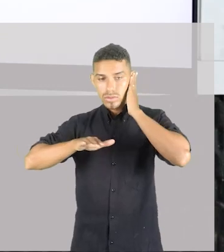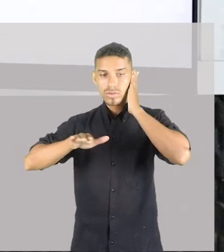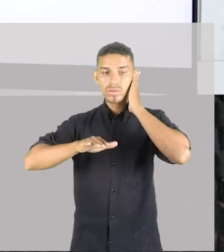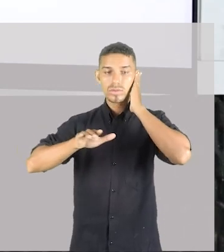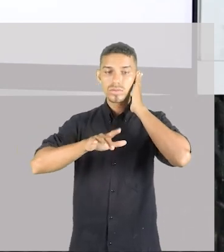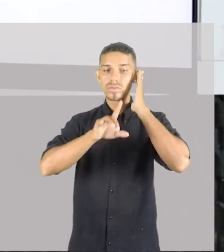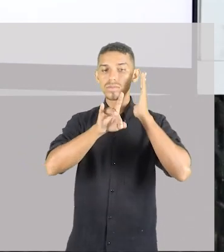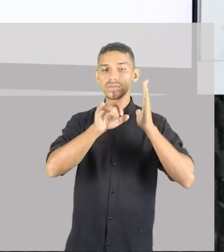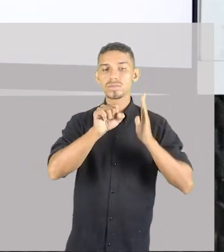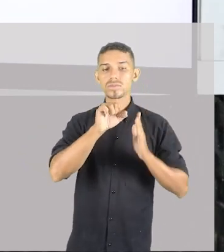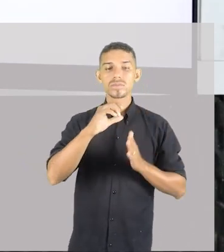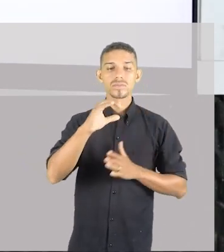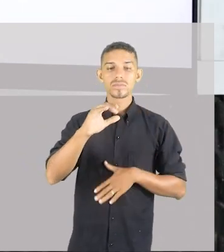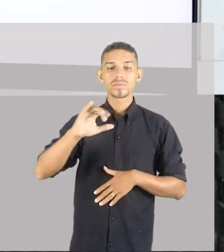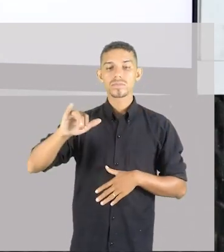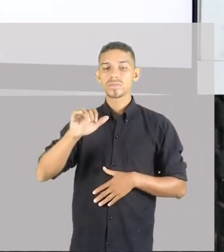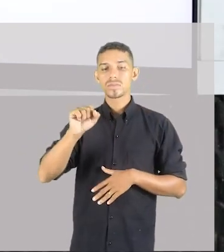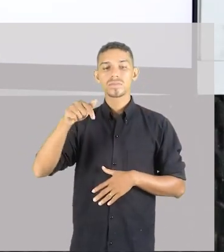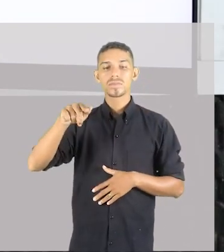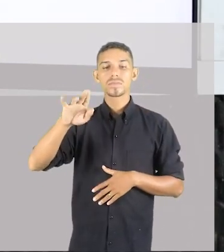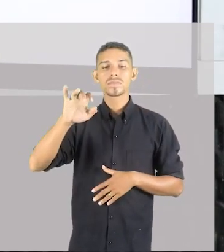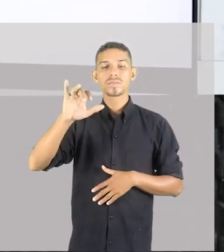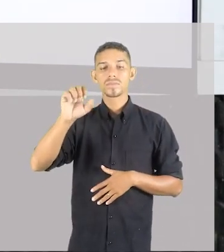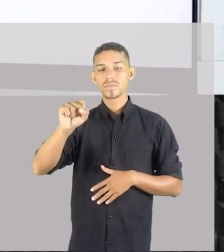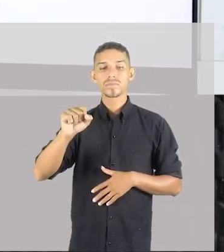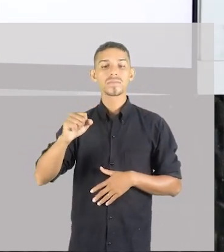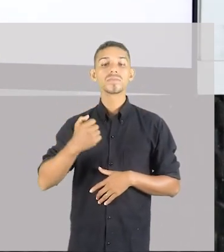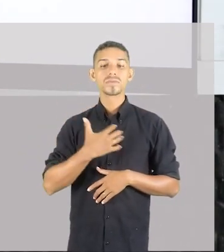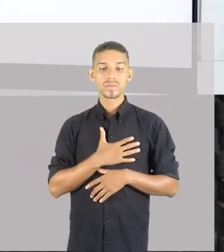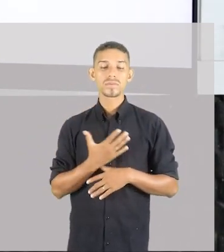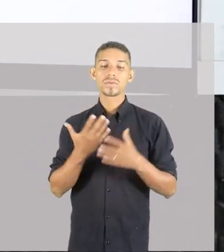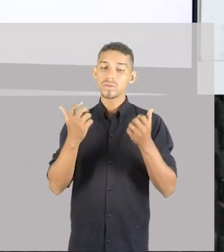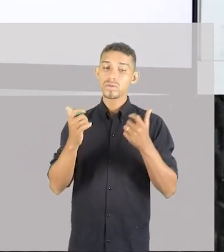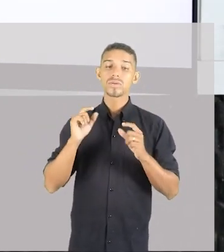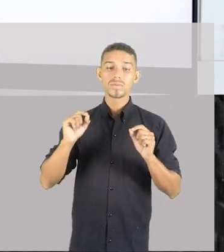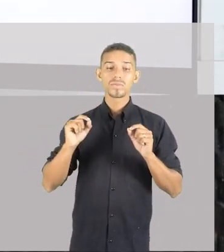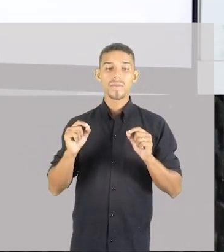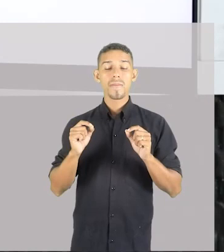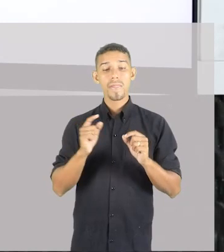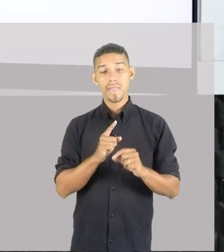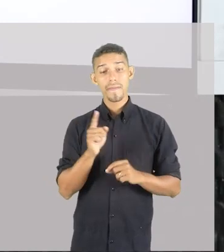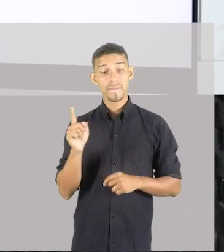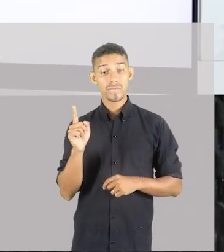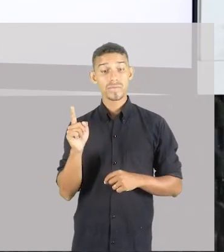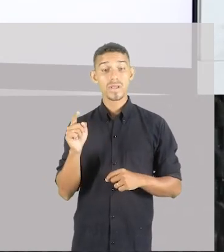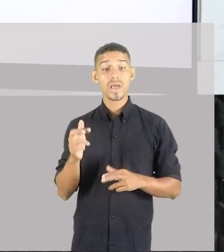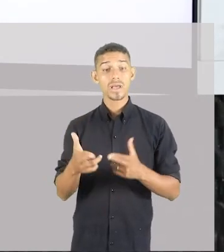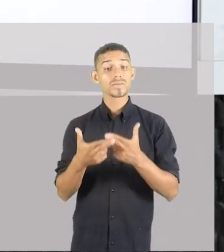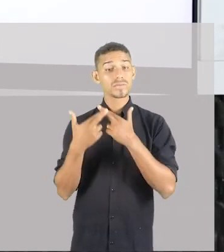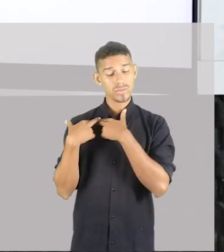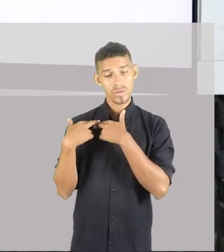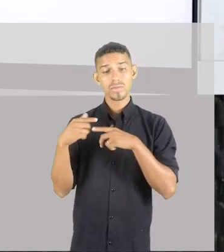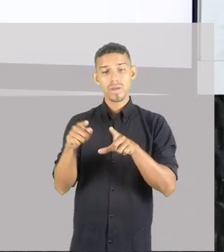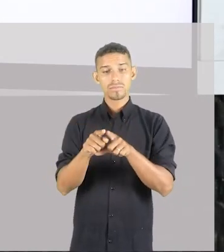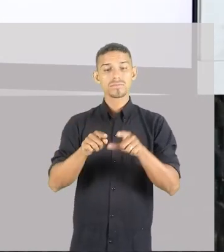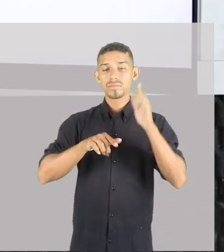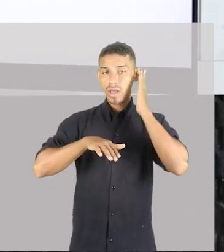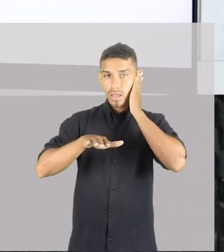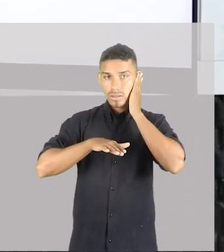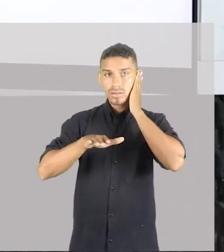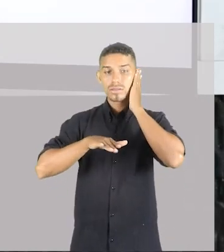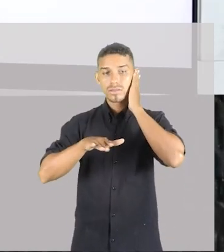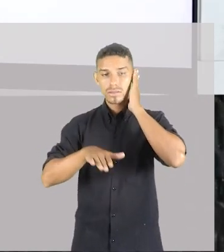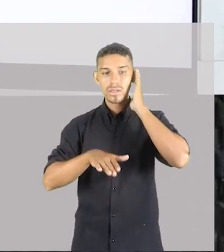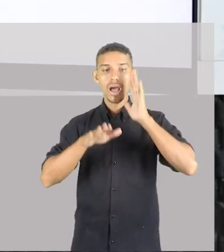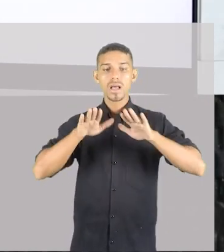disk Joker mas ninguém mais usa essa terminologia mas só para vocês entenderem o que que era é o responsável pelo efeitos sonoros e bixar Às vezes você